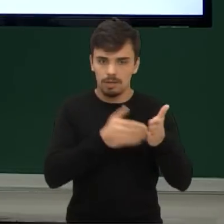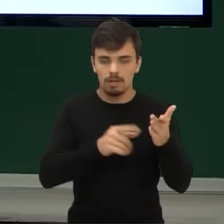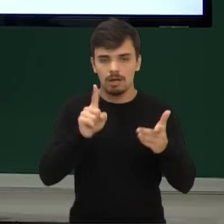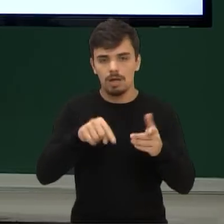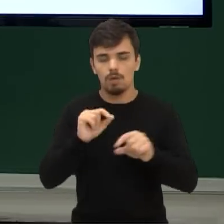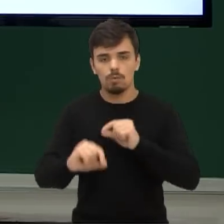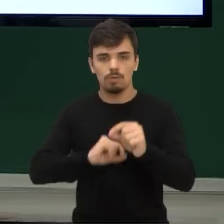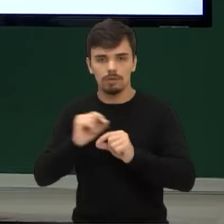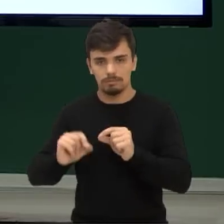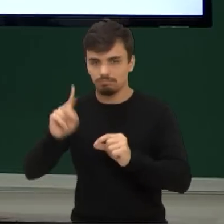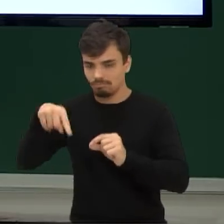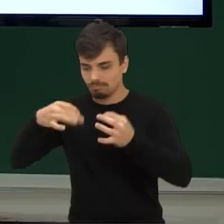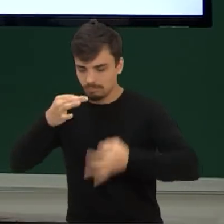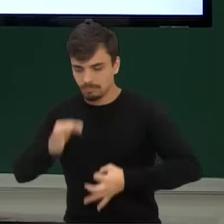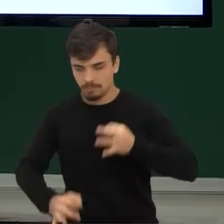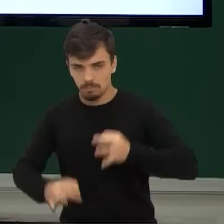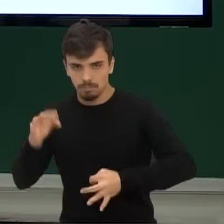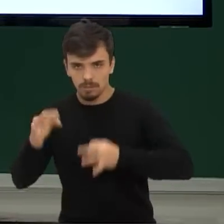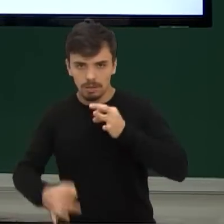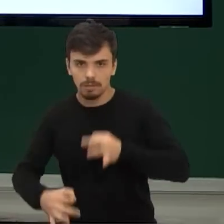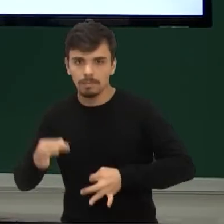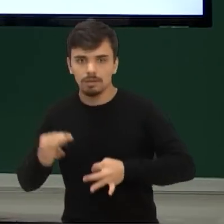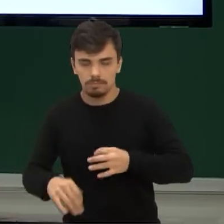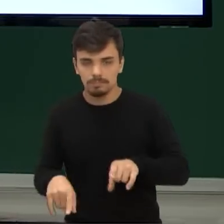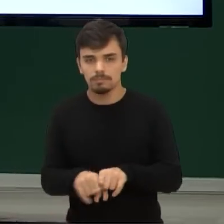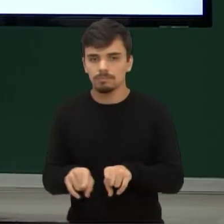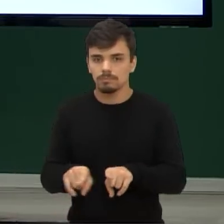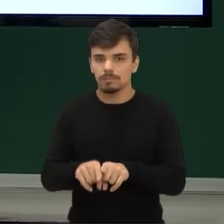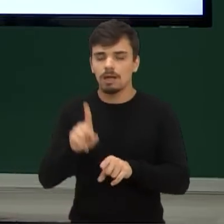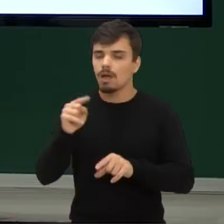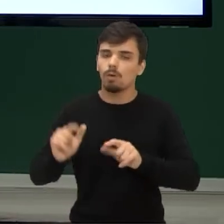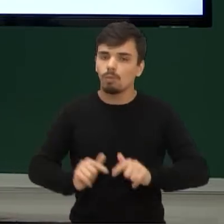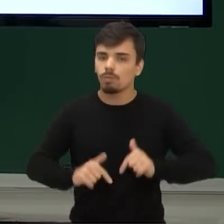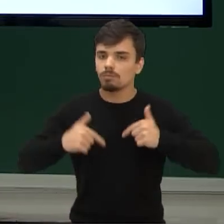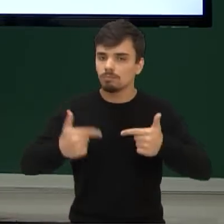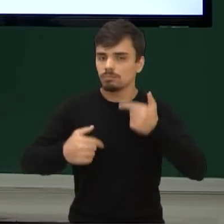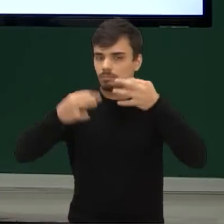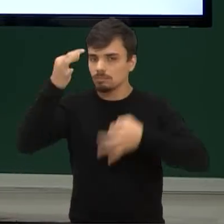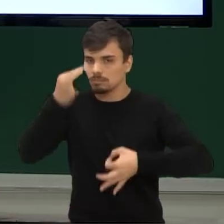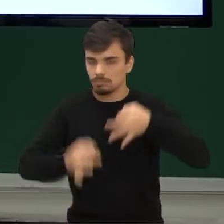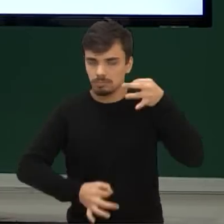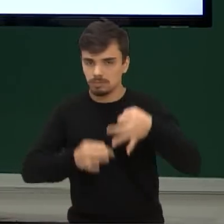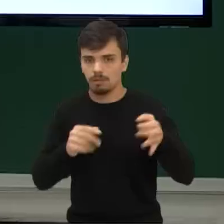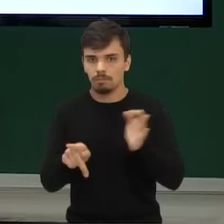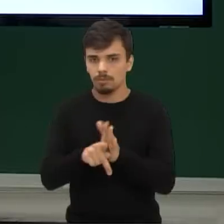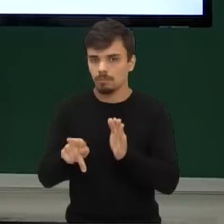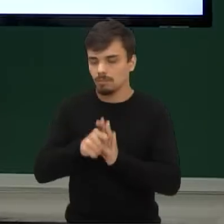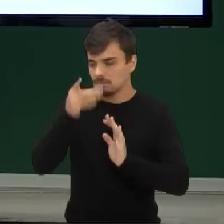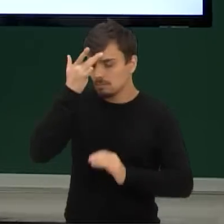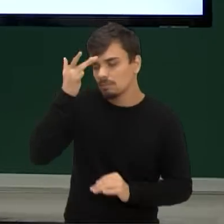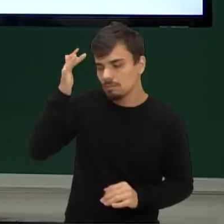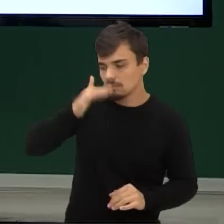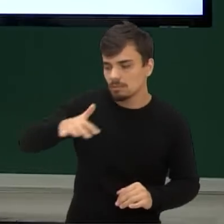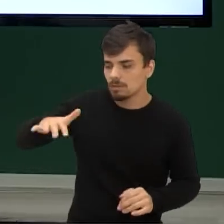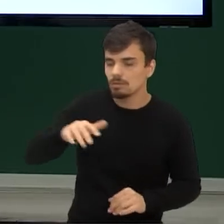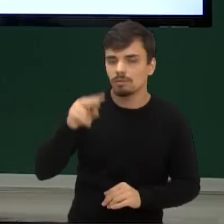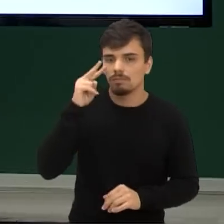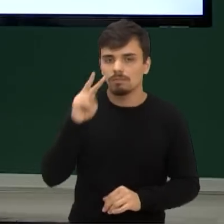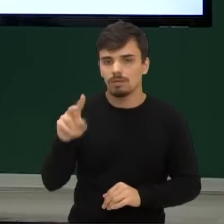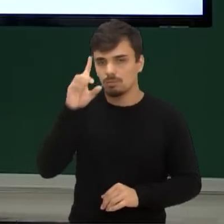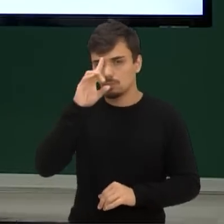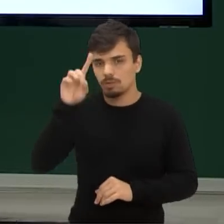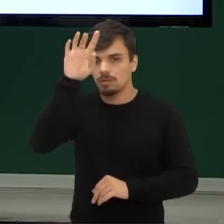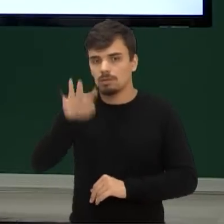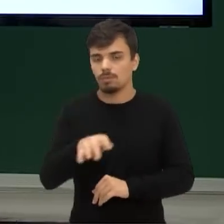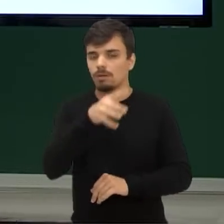métodos comportamentais, métodos baseados em atitudes que as pessoas tomam, né? Analisando o